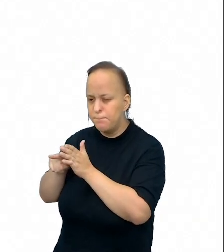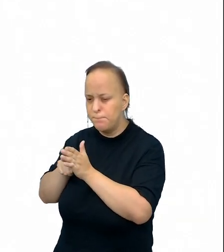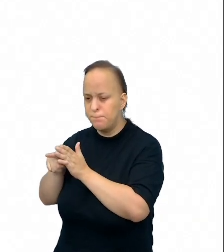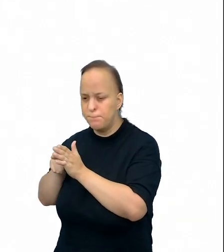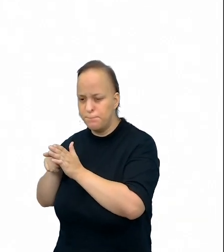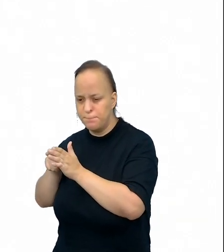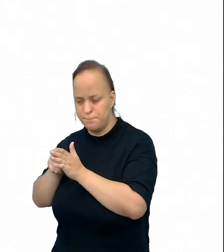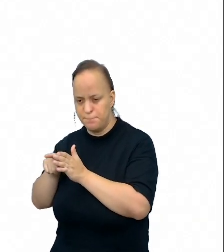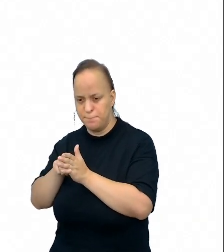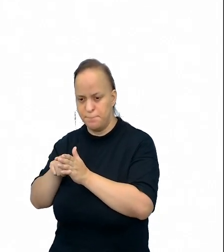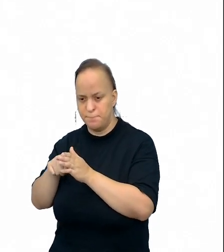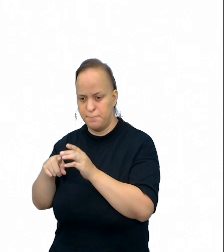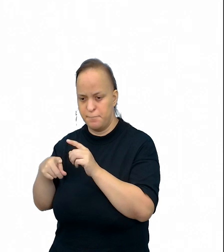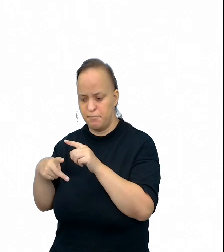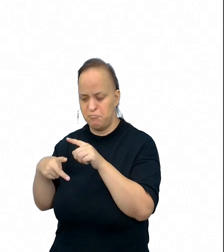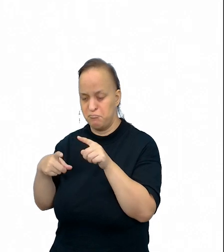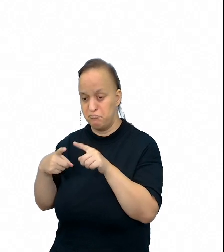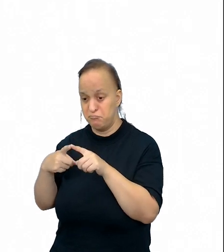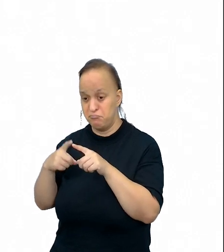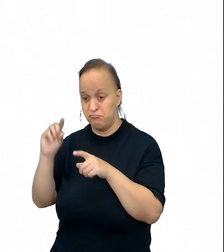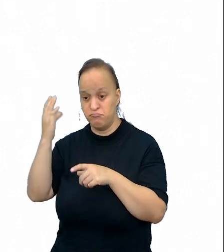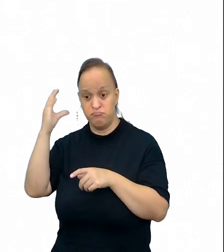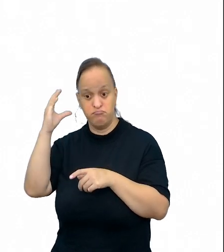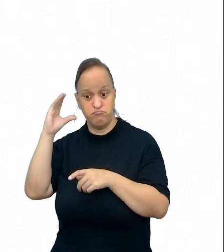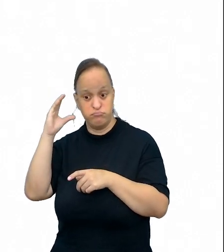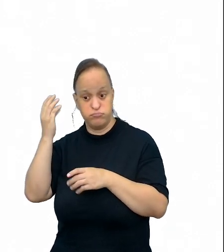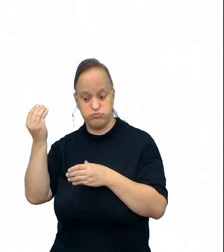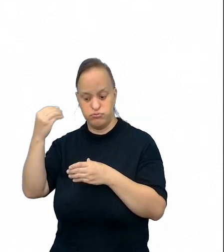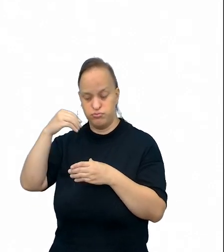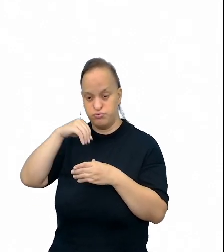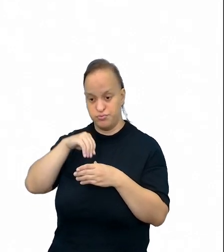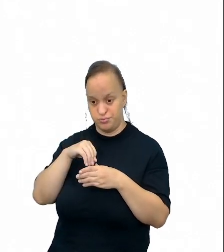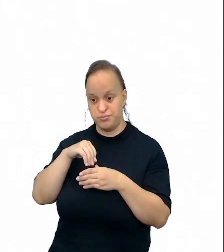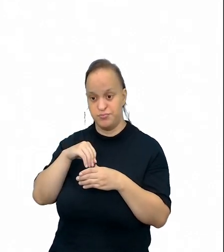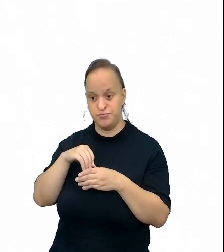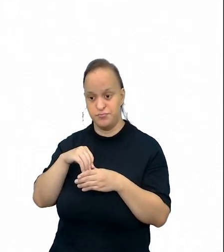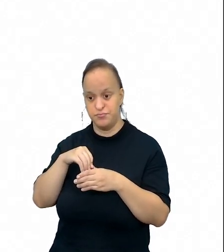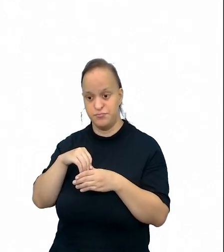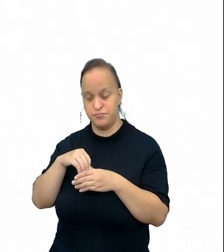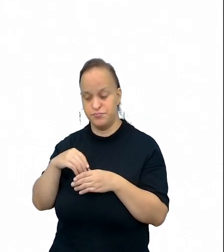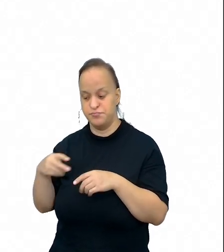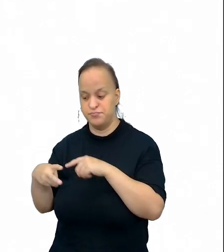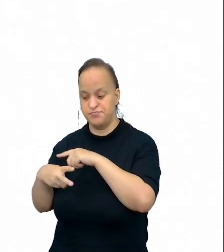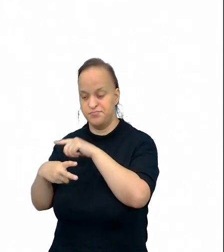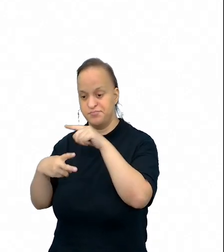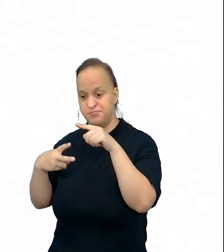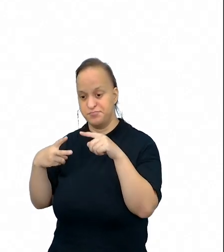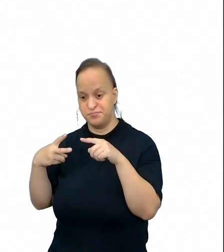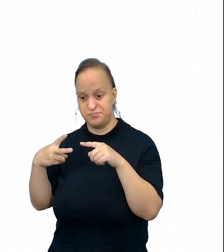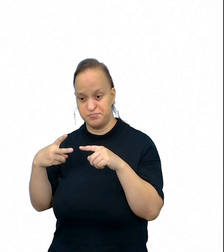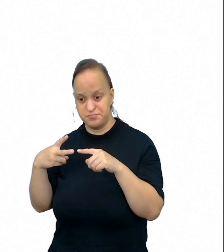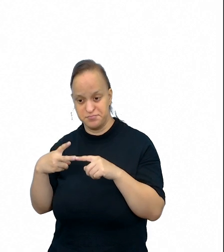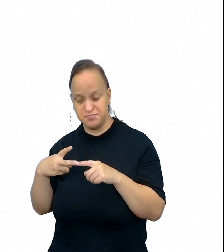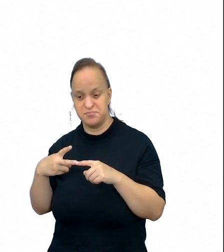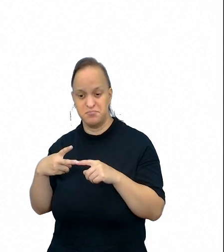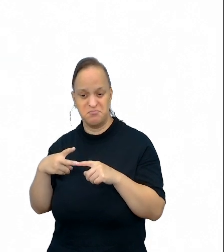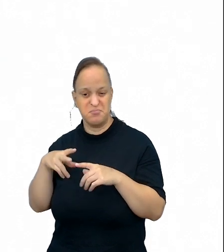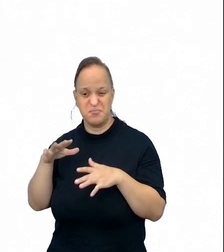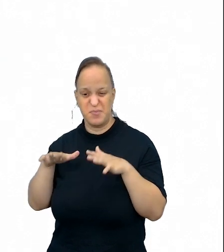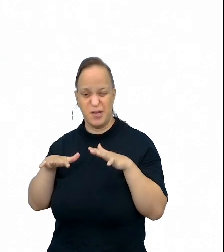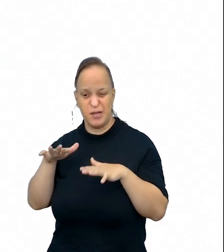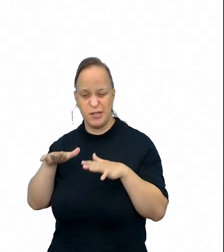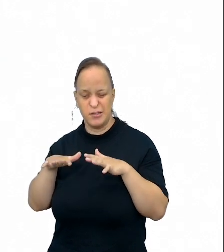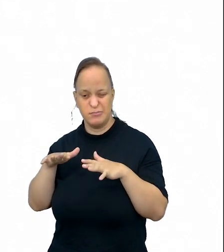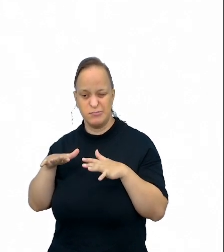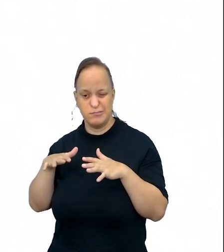mais científico, né, para que ele possa levar para a sua produção textual, dependendo do tema, para que